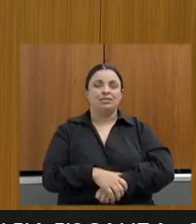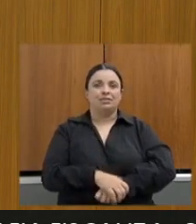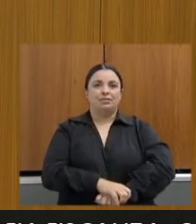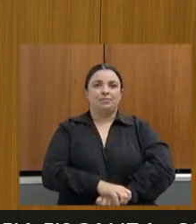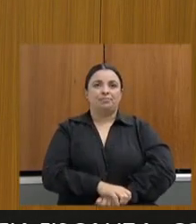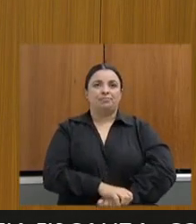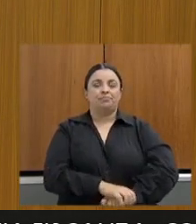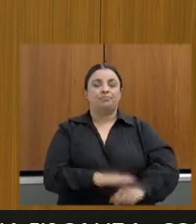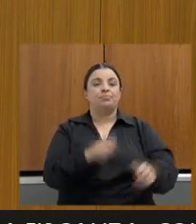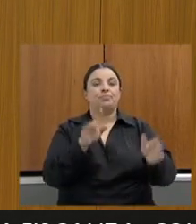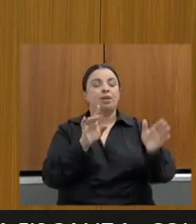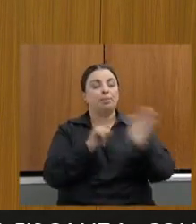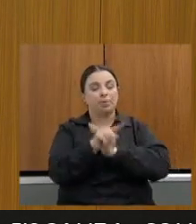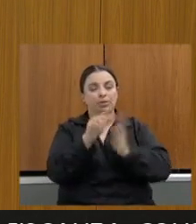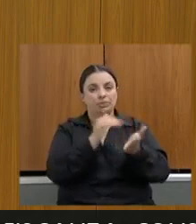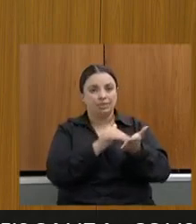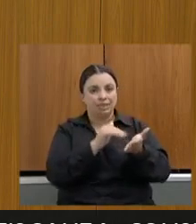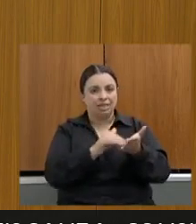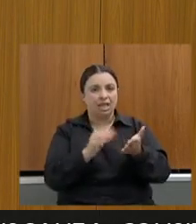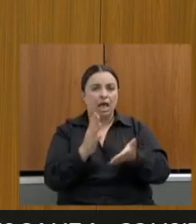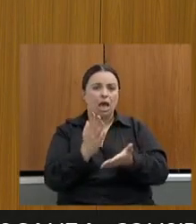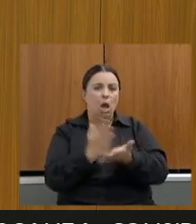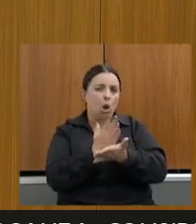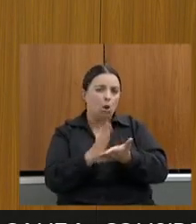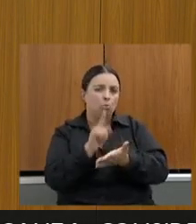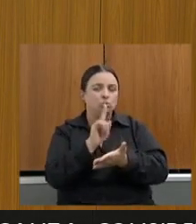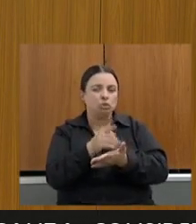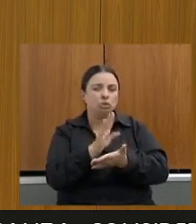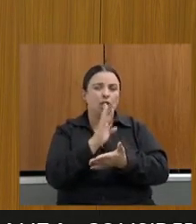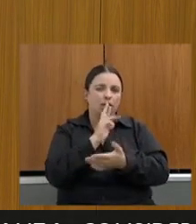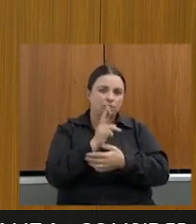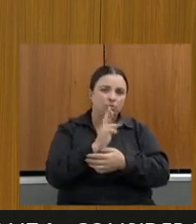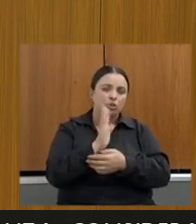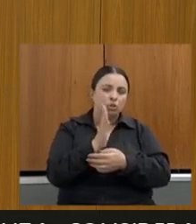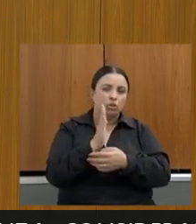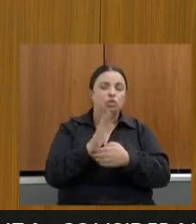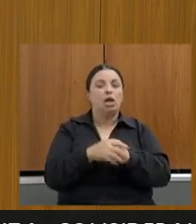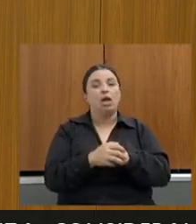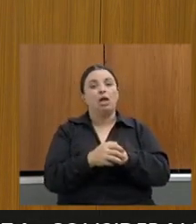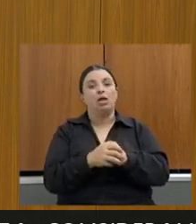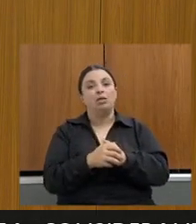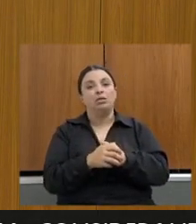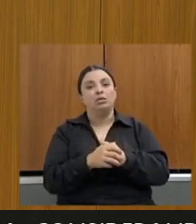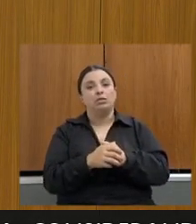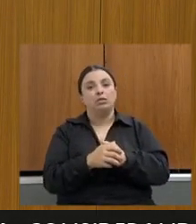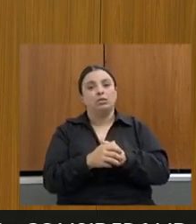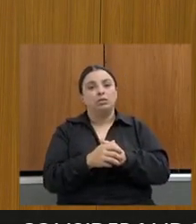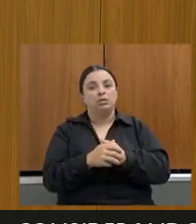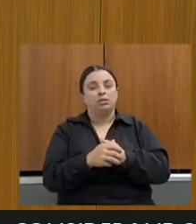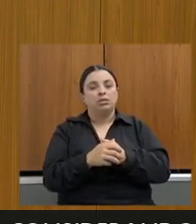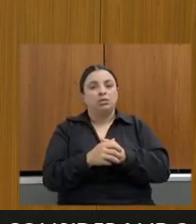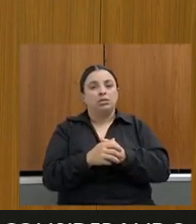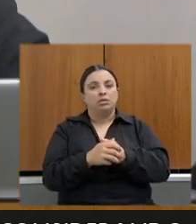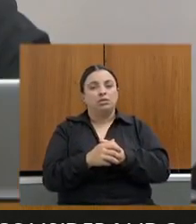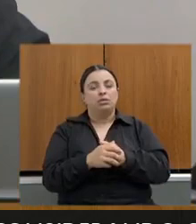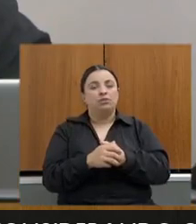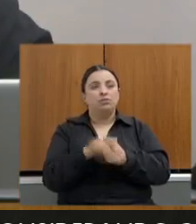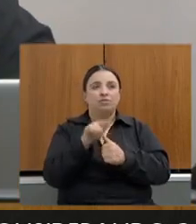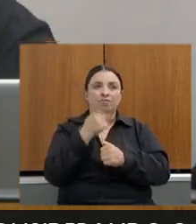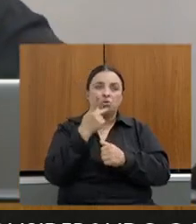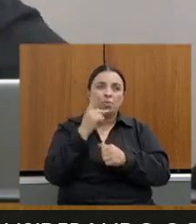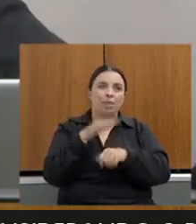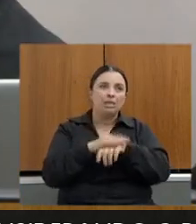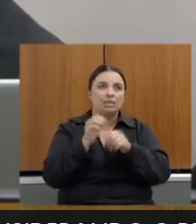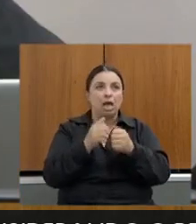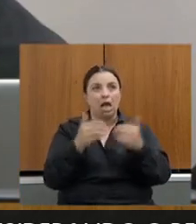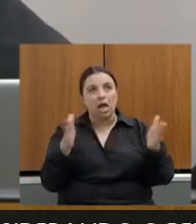jantar Acabou as perguntas aqui algumas pessoas até Esse aumento já falou por elas né de forma mais ampla